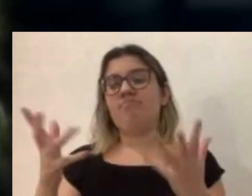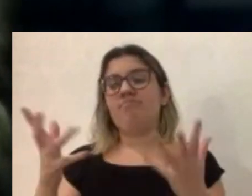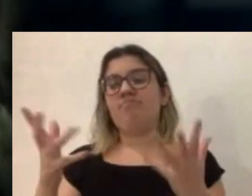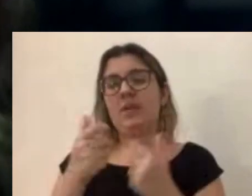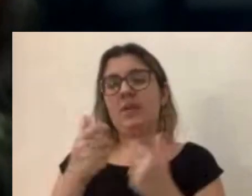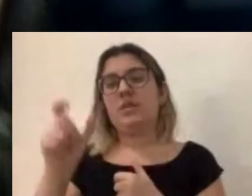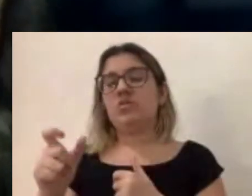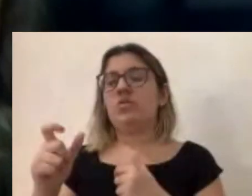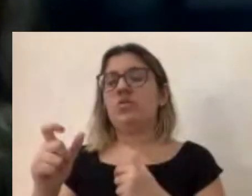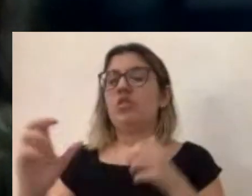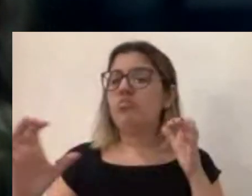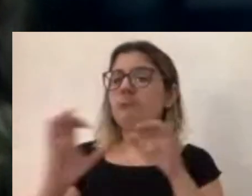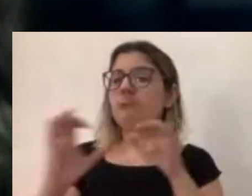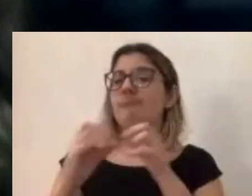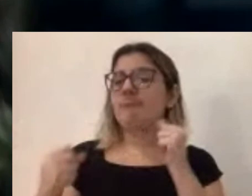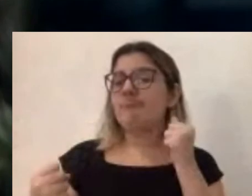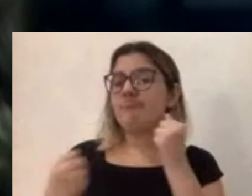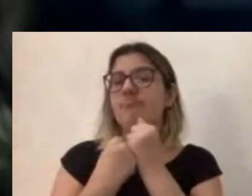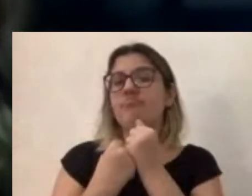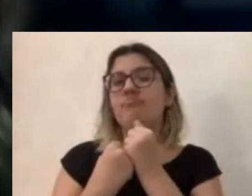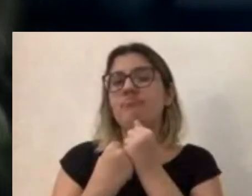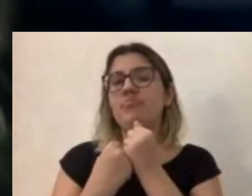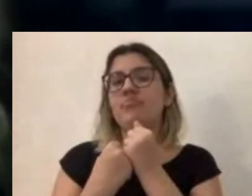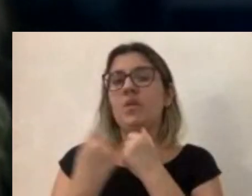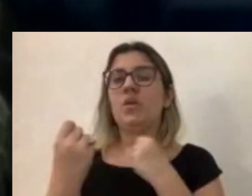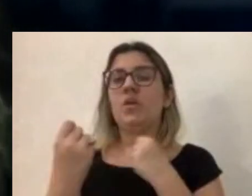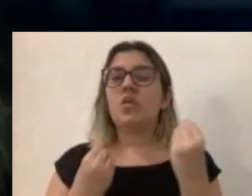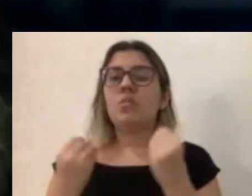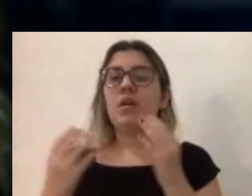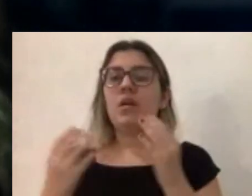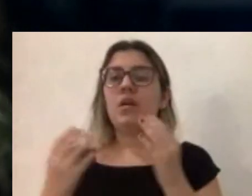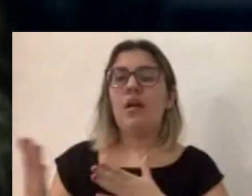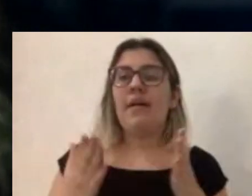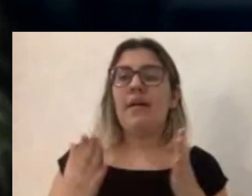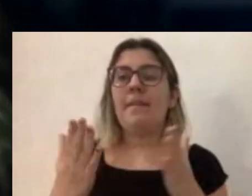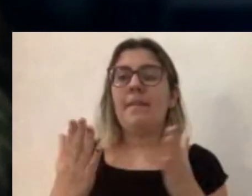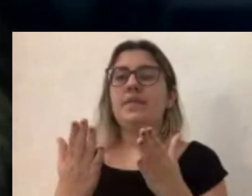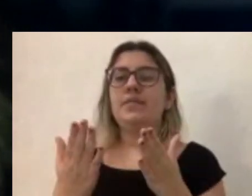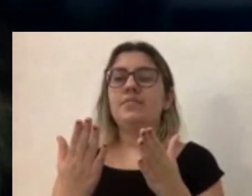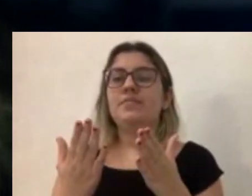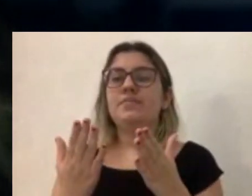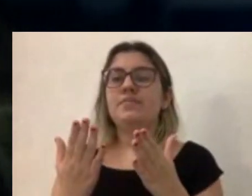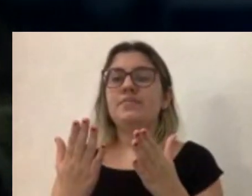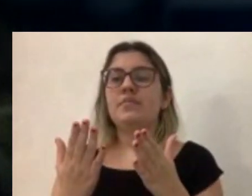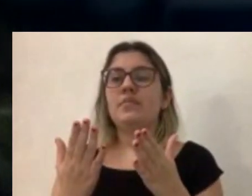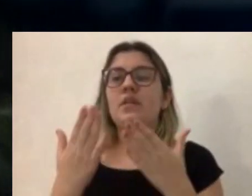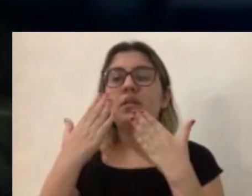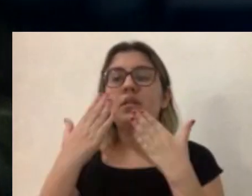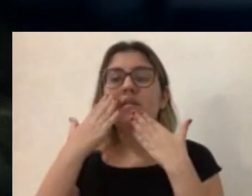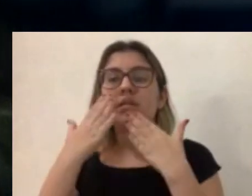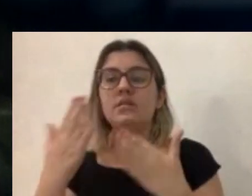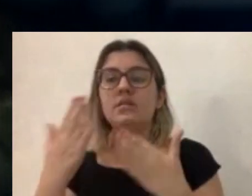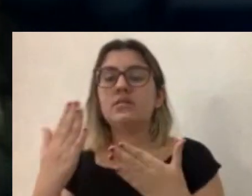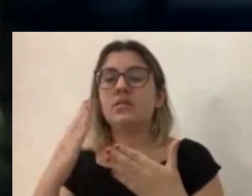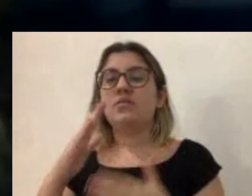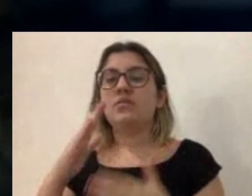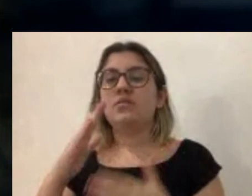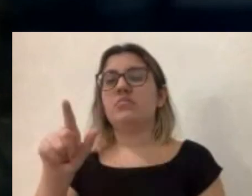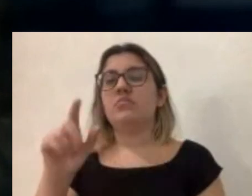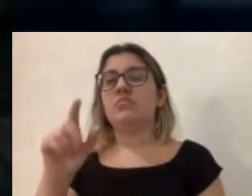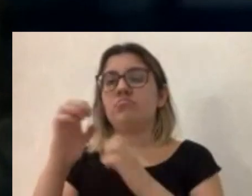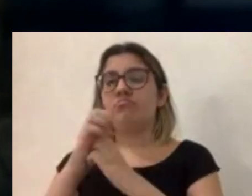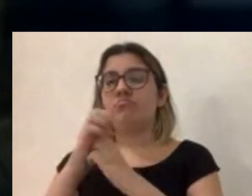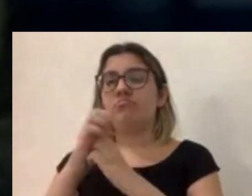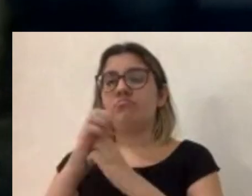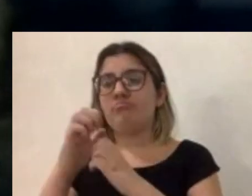sido uma pessoa fundamental aí, um aliado fundamental nessa nossa caminhada. É isso,